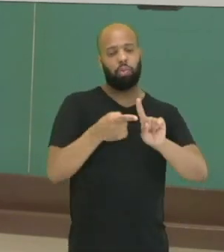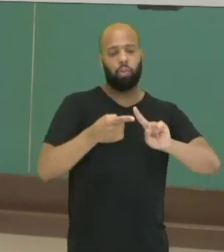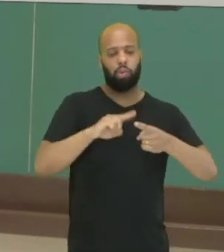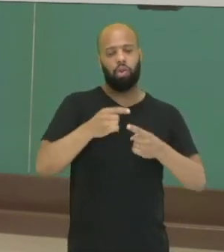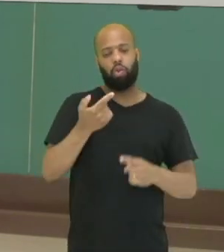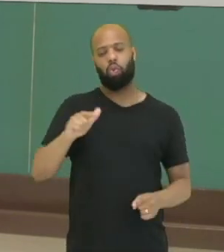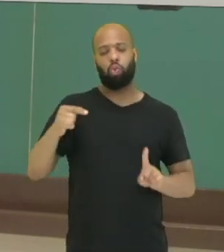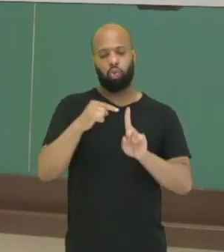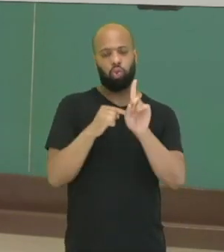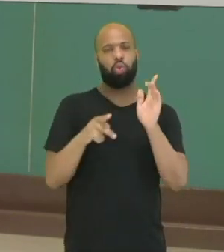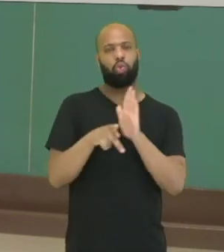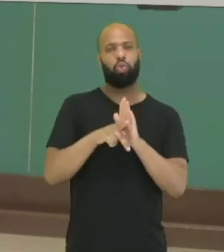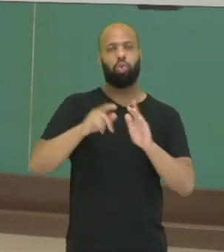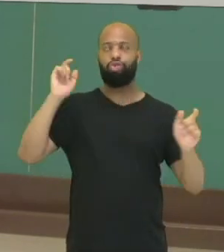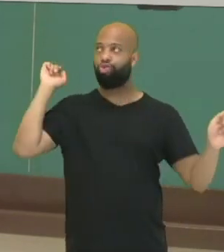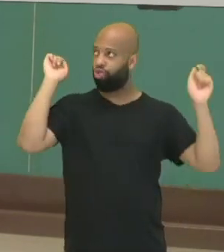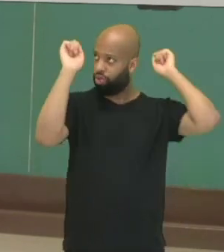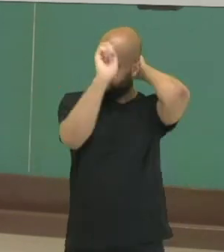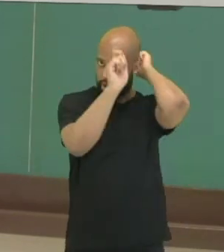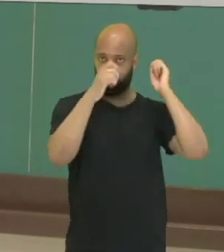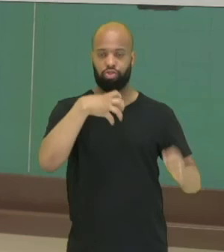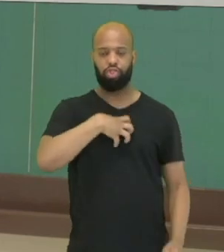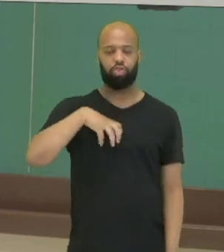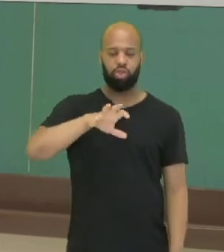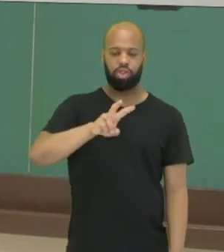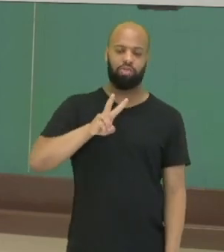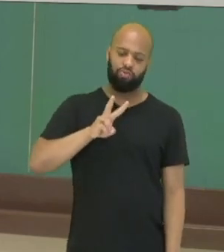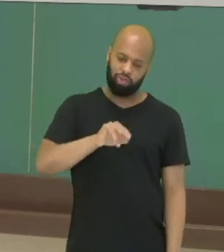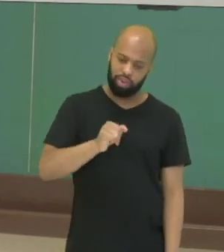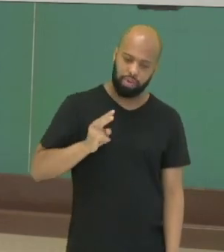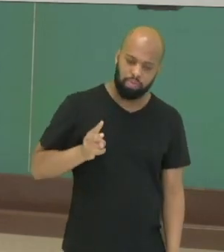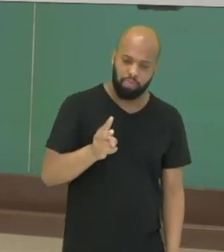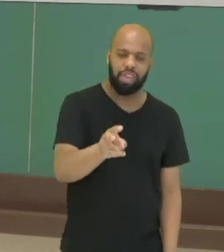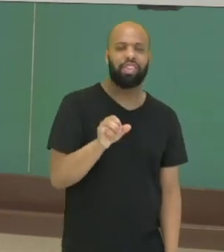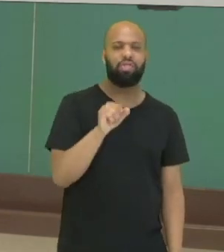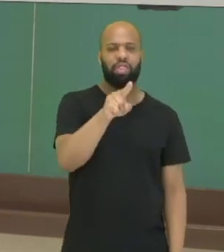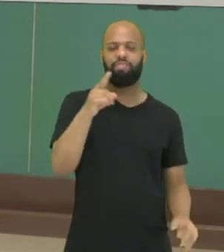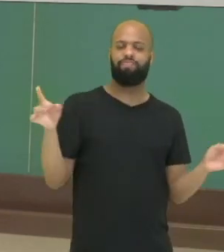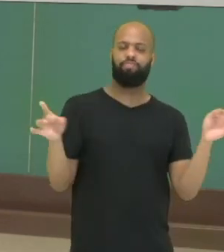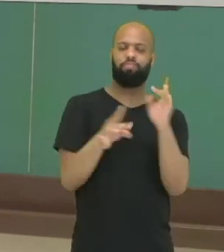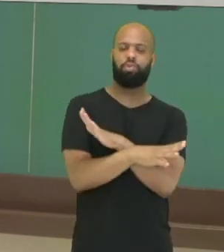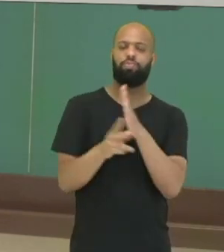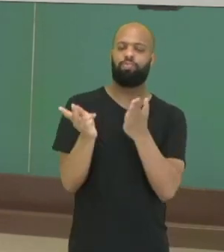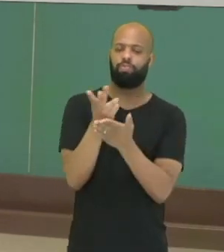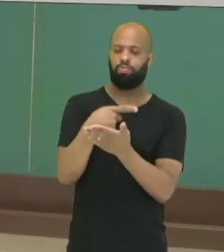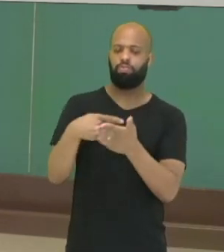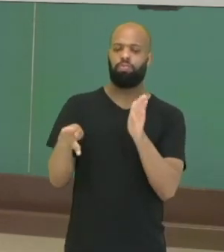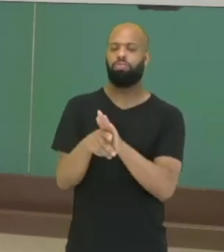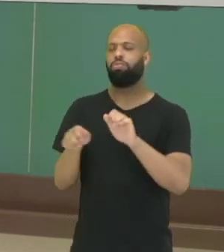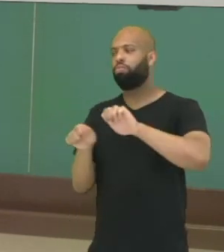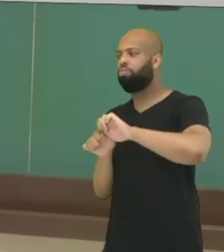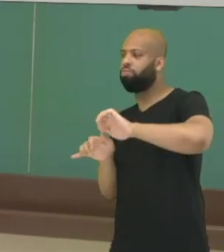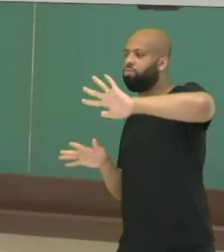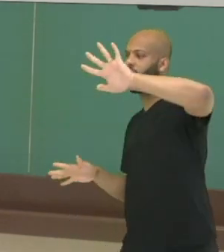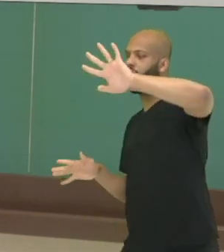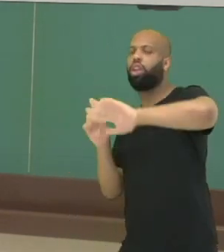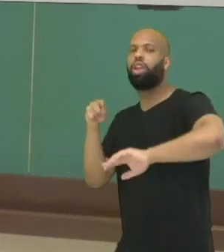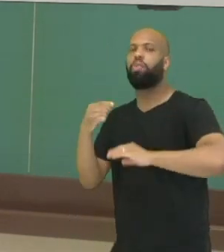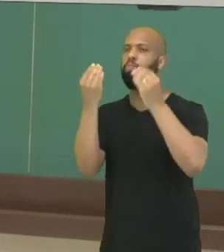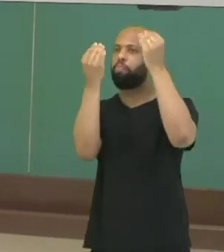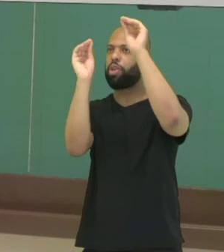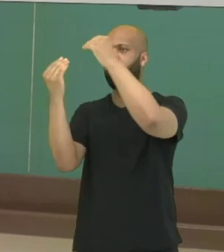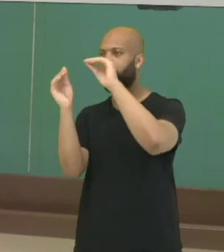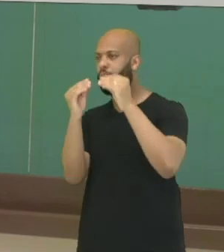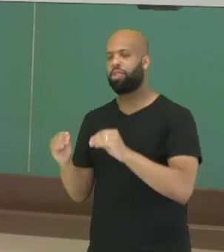3 tipos de chapéu. E assim sucessivamente. Quando vocês terminarem o desenho da árvore de possibilidades, vocês vão